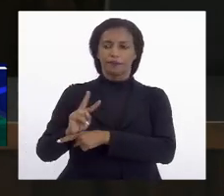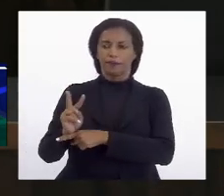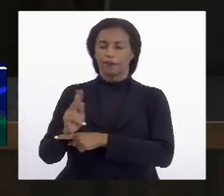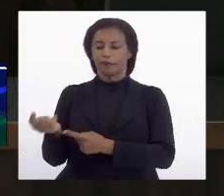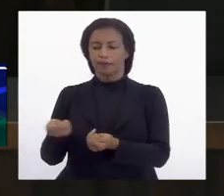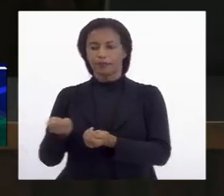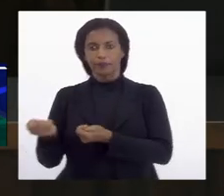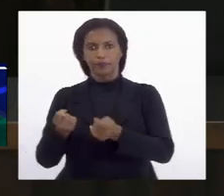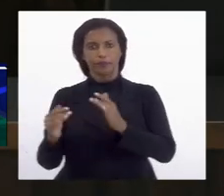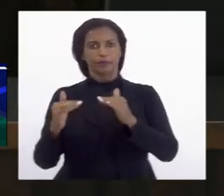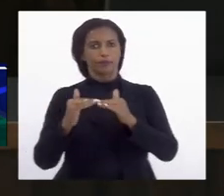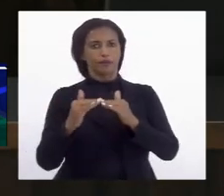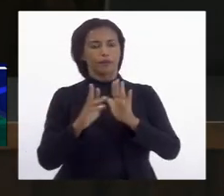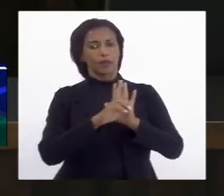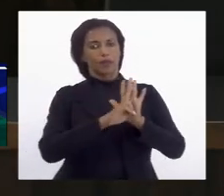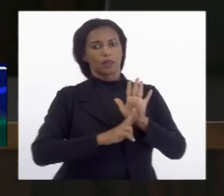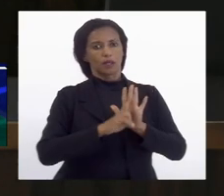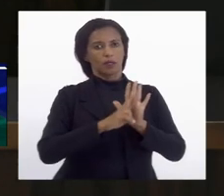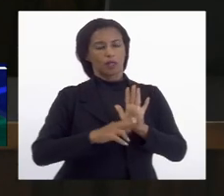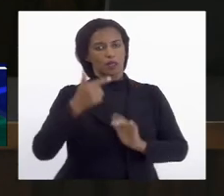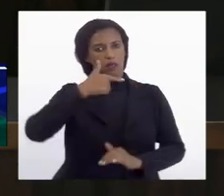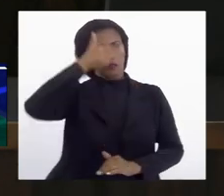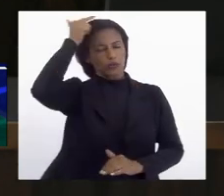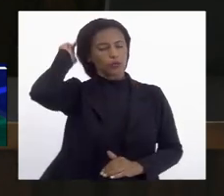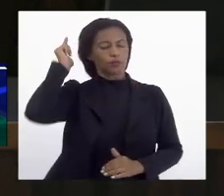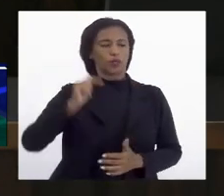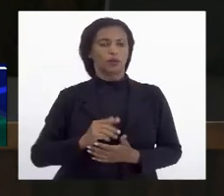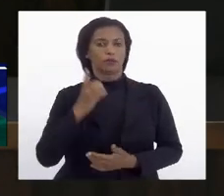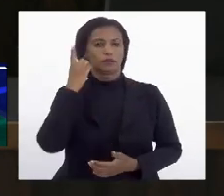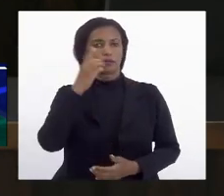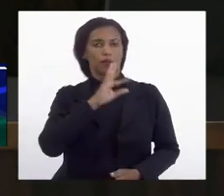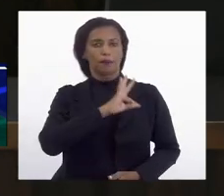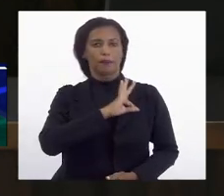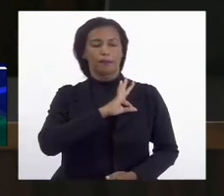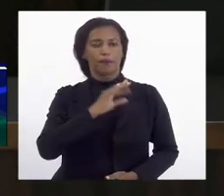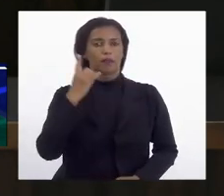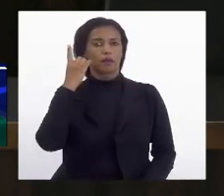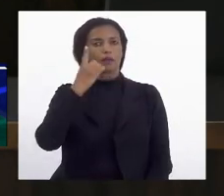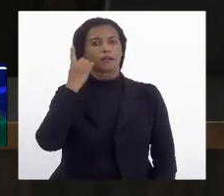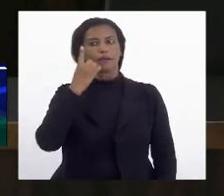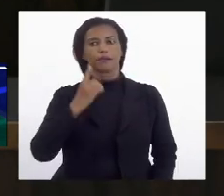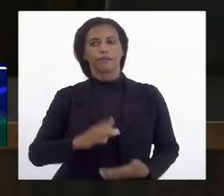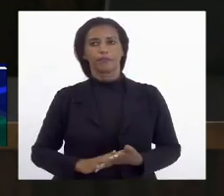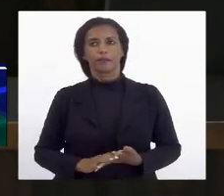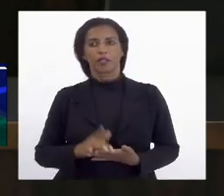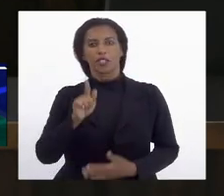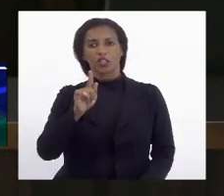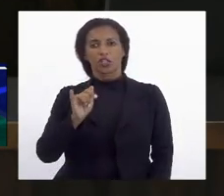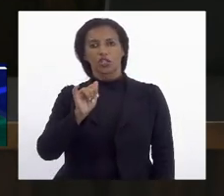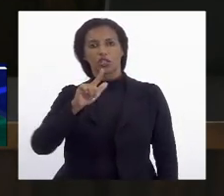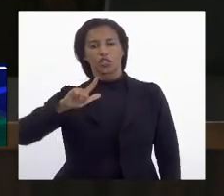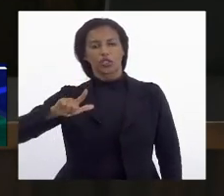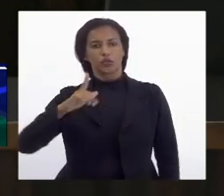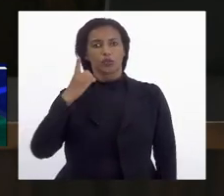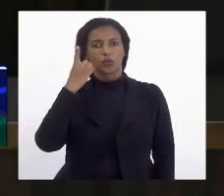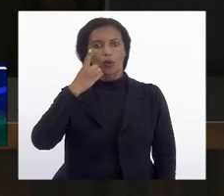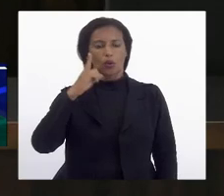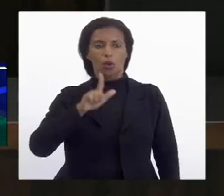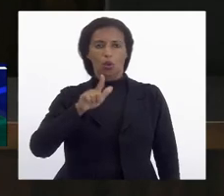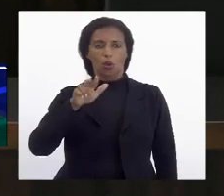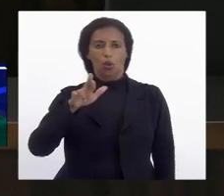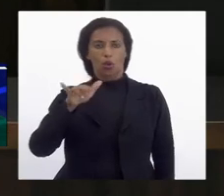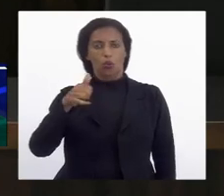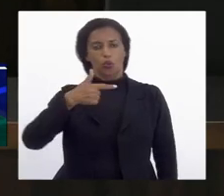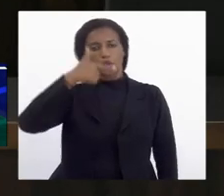financeira e controle favorável relatores deputado Luiz Paulo deputado Marta Rocha deputado Gil Viana e deputado Luiz